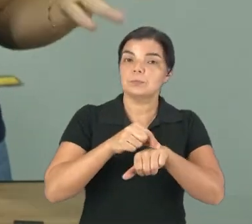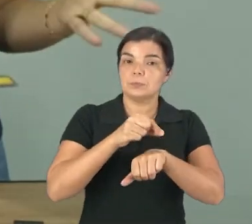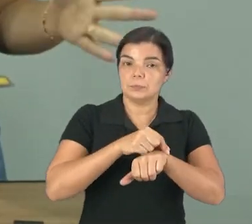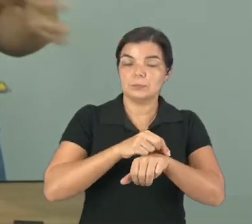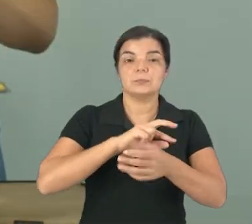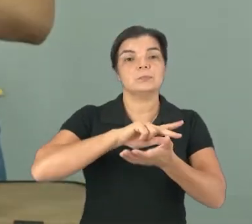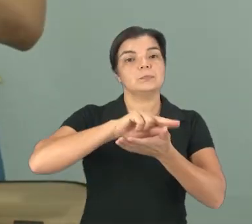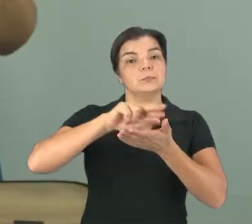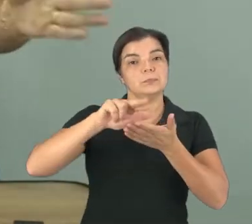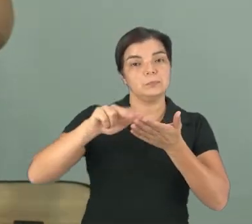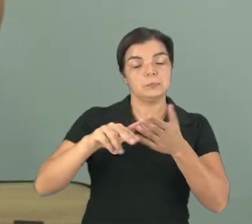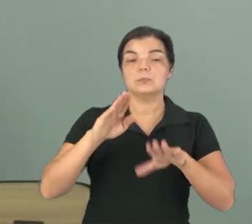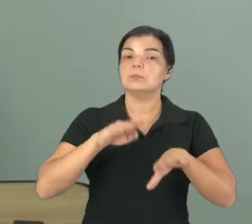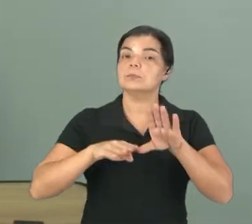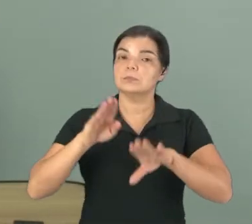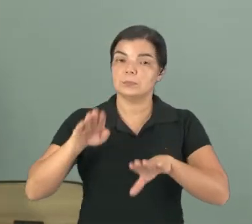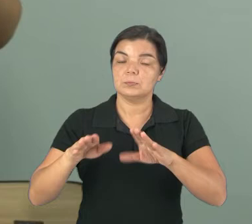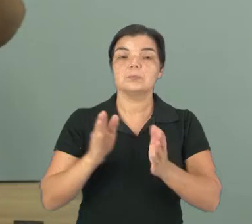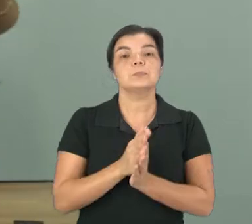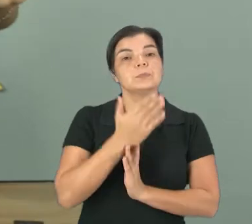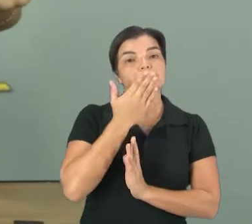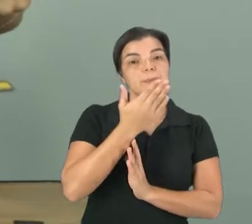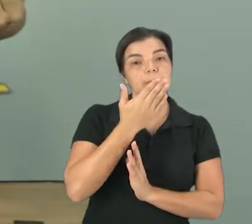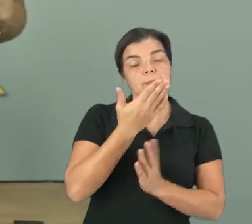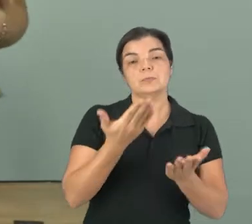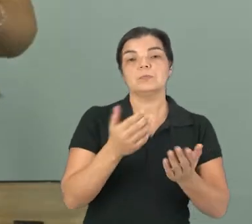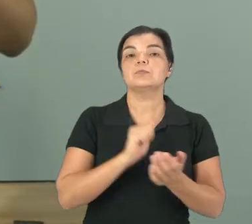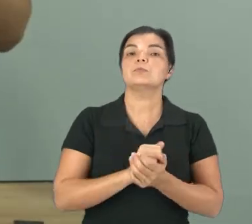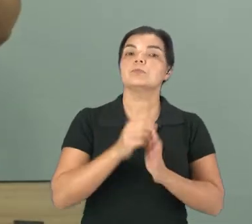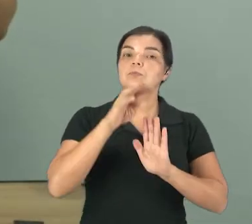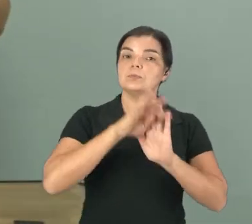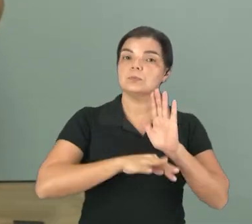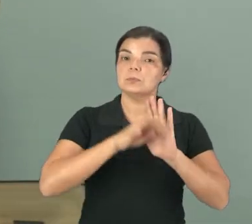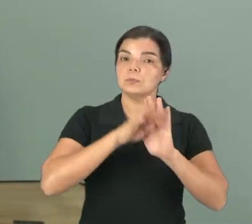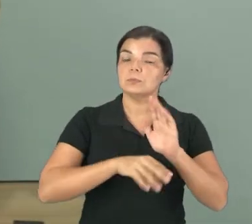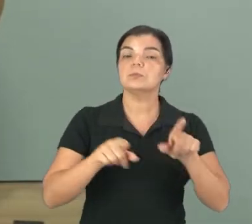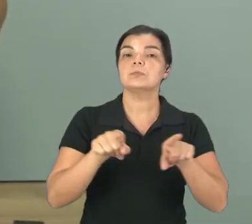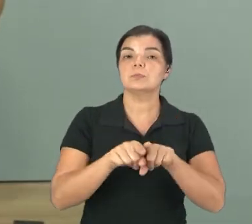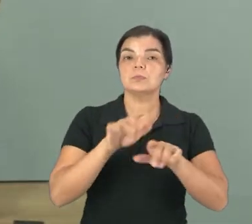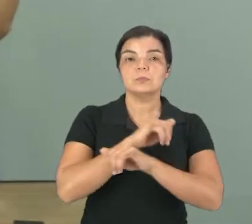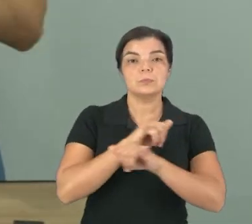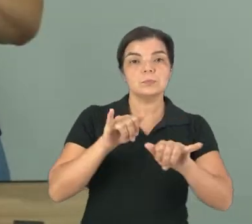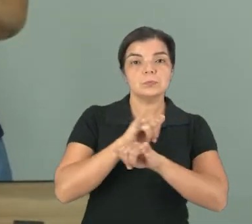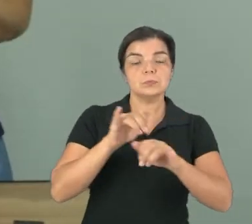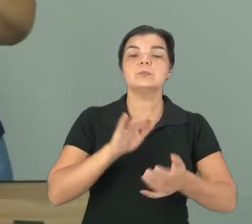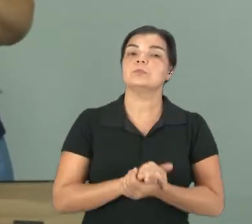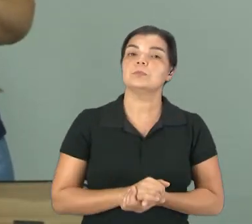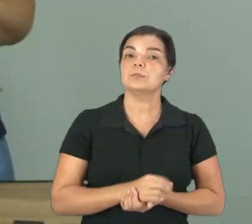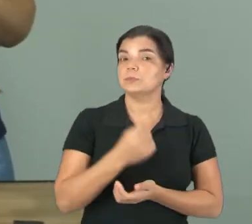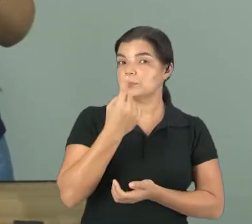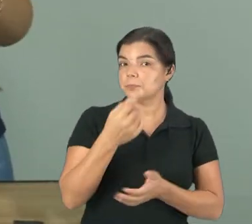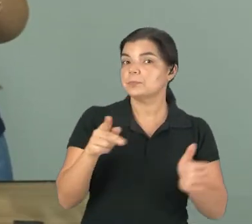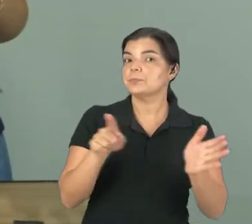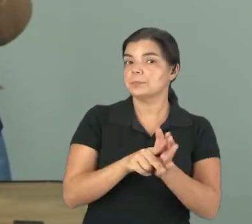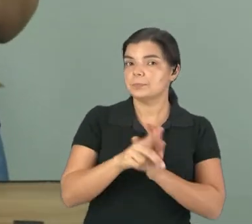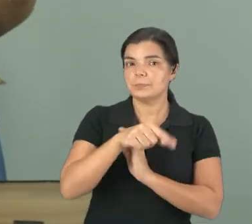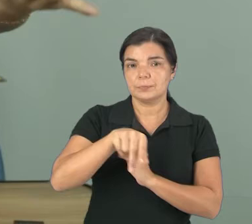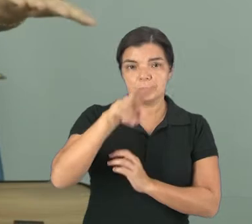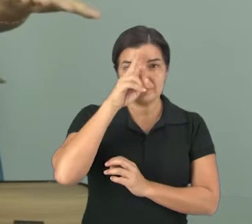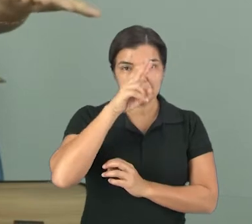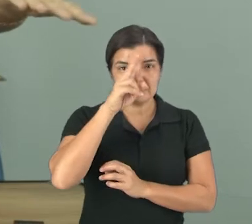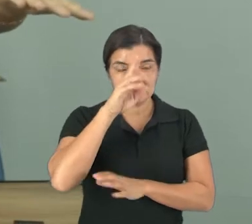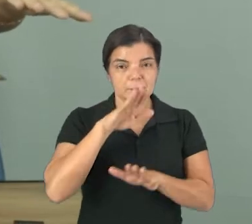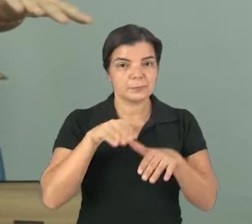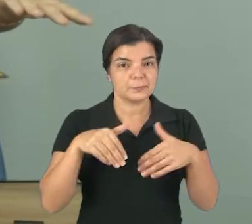pintinhas variadas, vai depender da espécie. E no nosso texto, ele nos trouxe a informação de uma espécie em específico. Você lembra